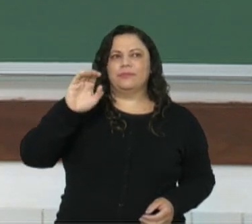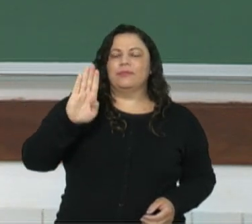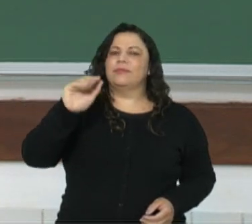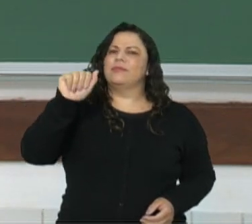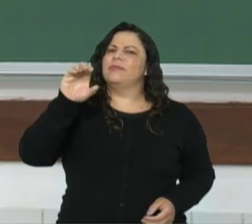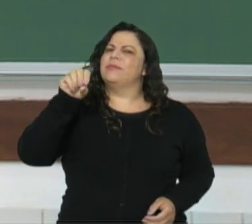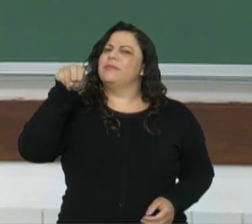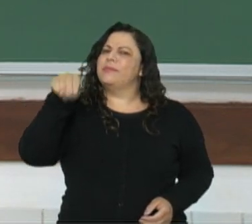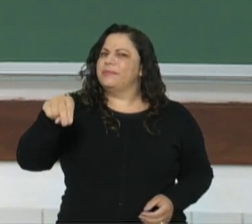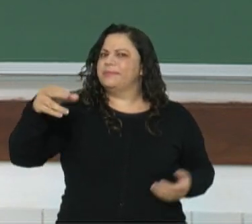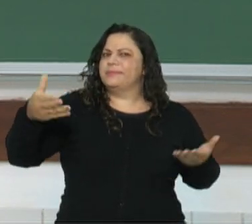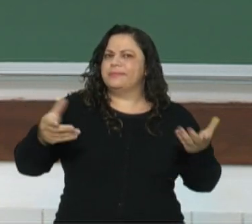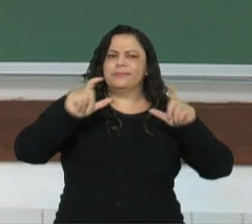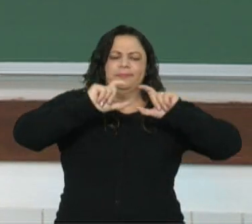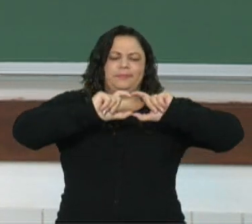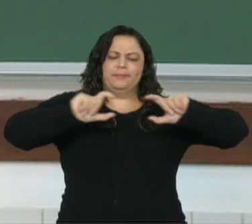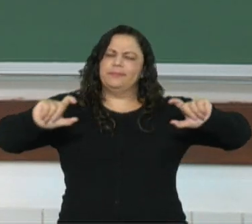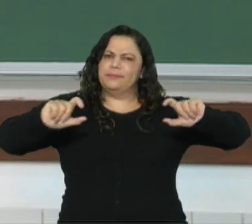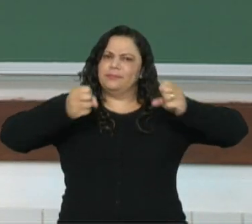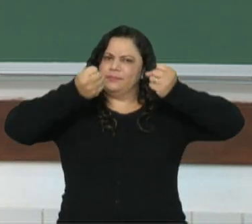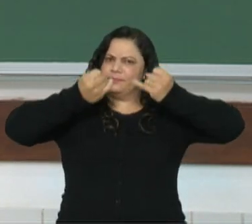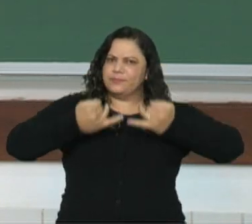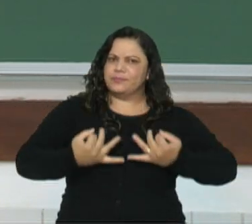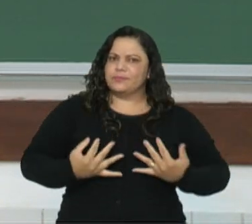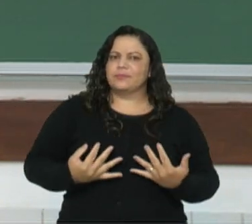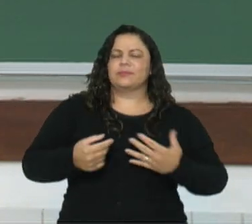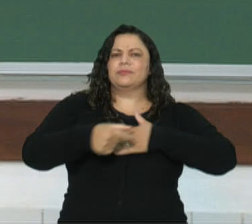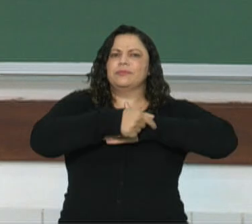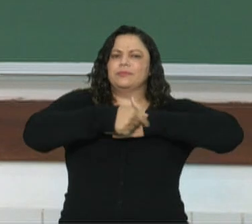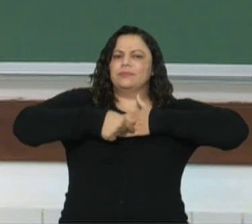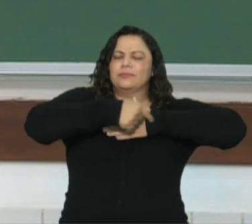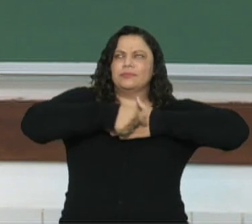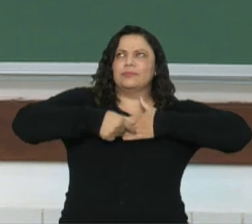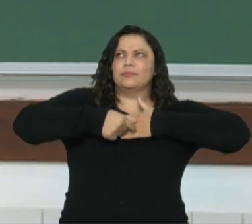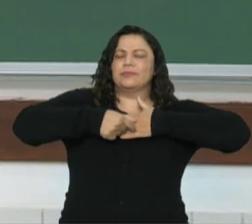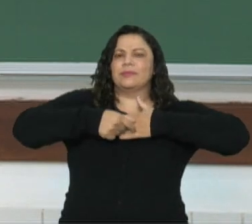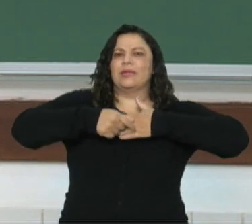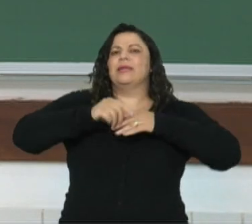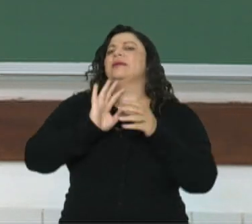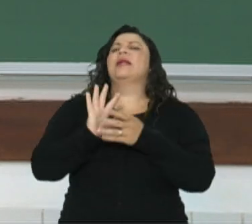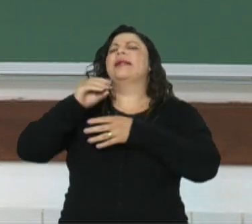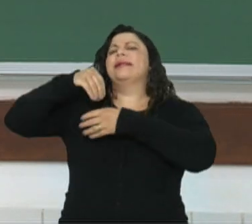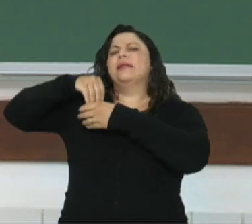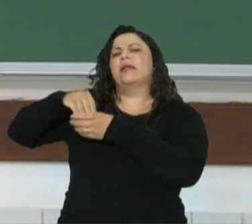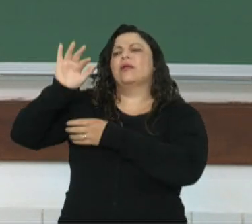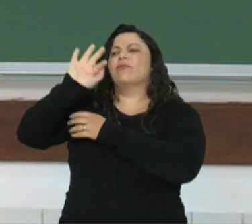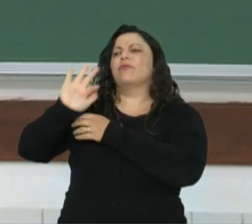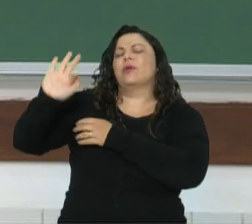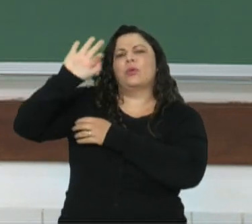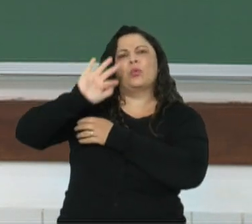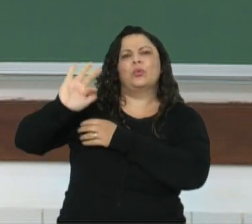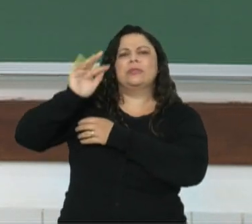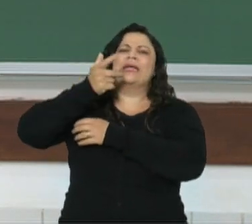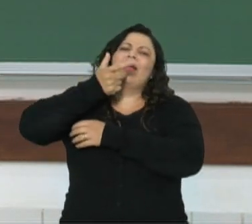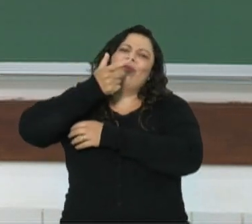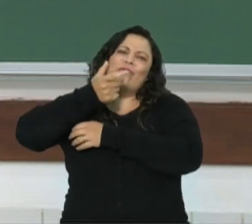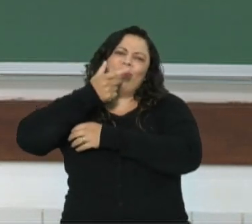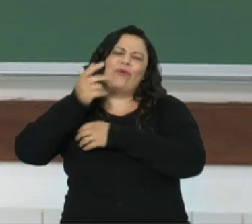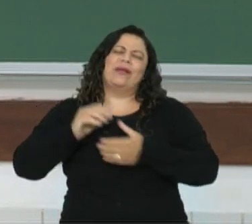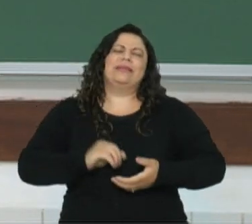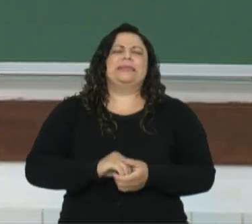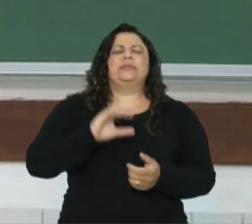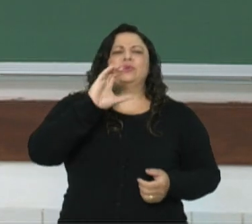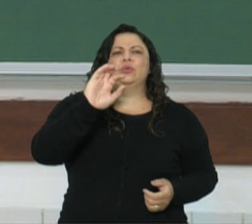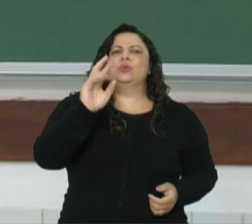Um rodapé aí, Francis Bacon, lá na faculdade de filosofia, a gente costumava chamar de Chico Torresmo.